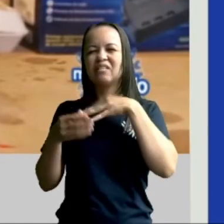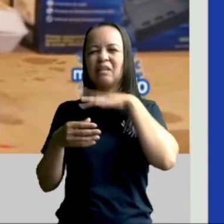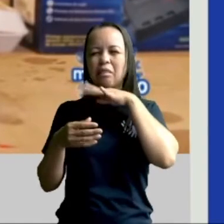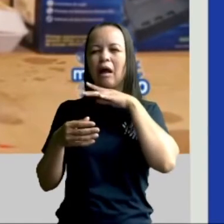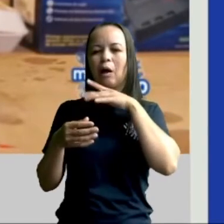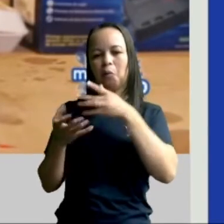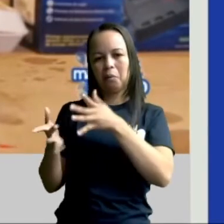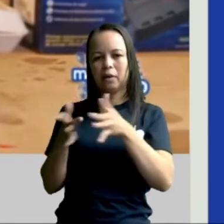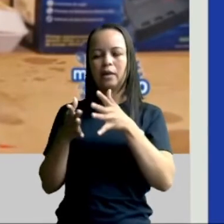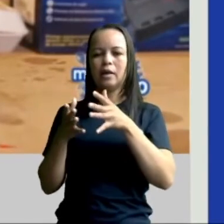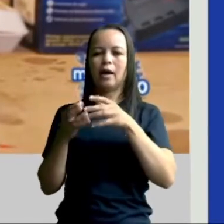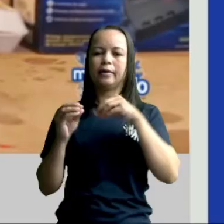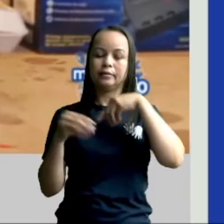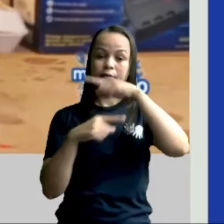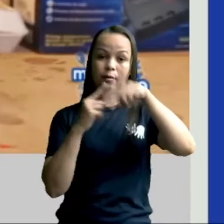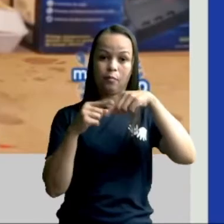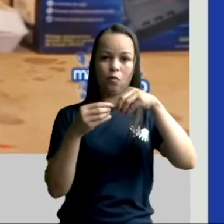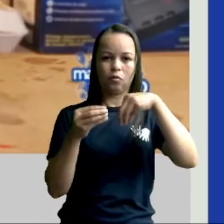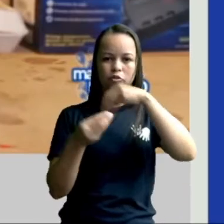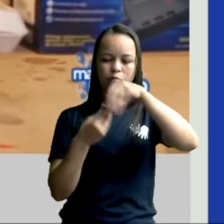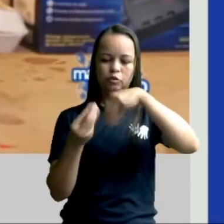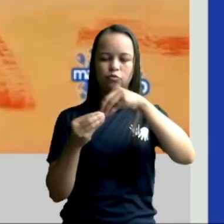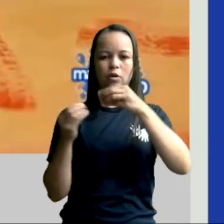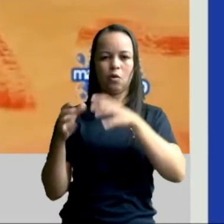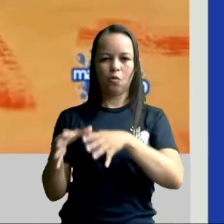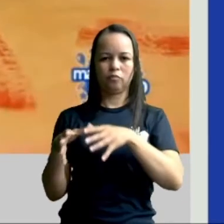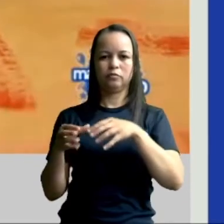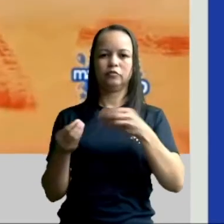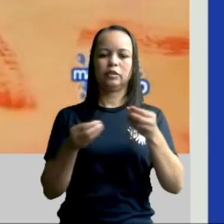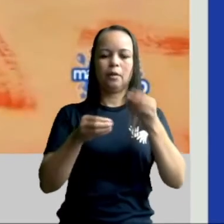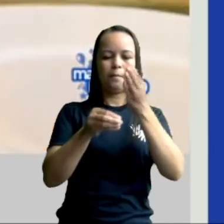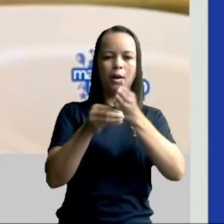para depois misturar os ovos que você quebrou.